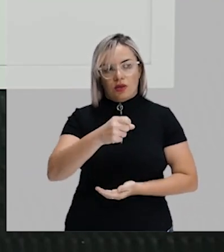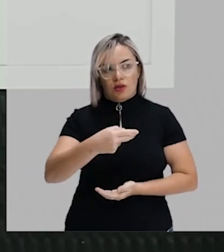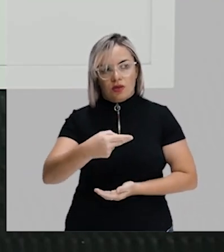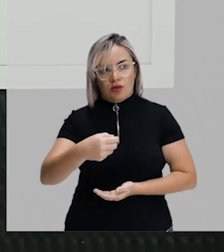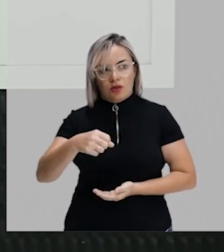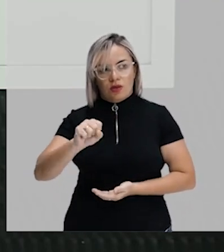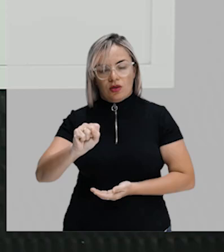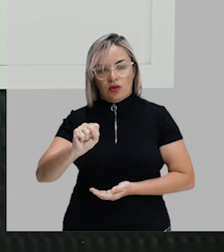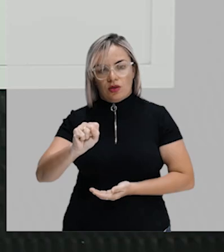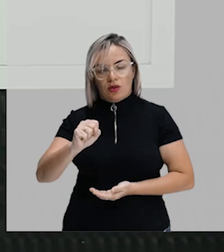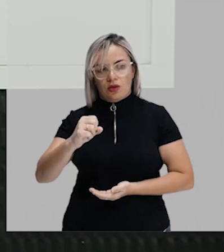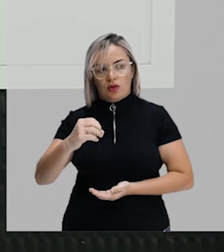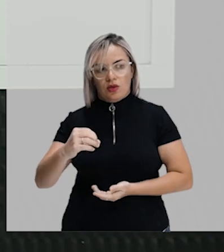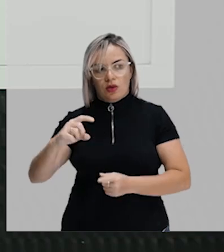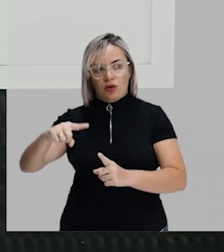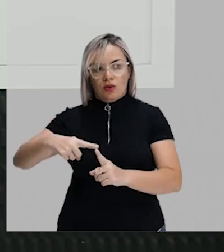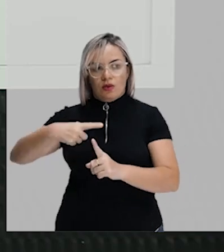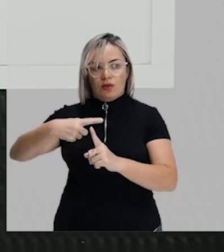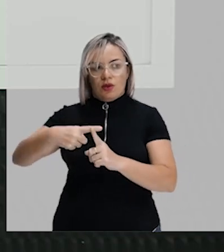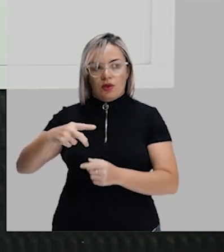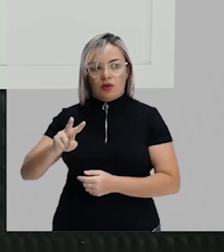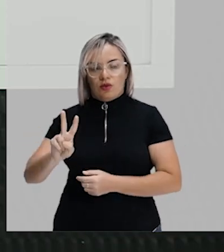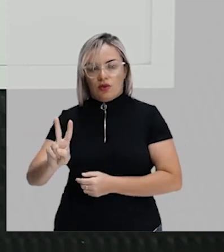de zero, né?